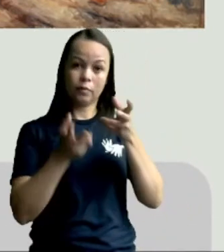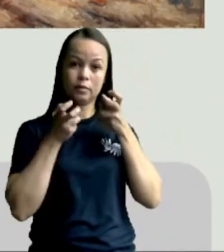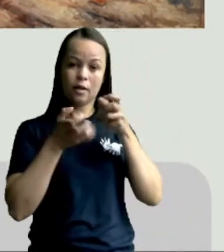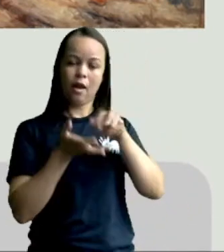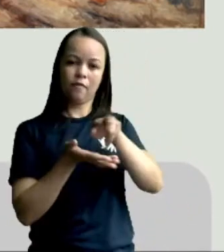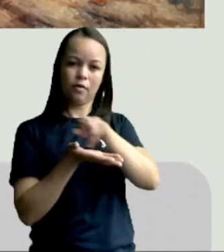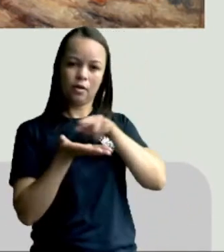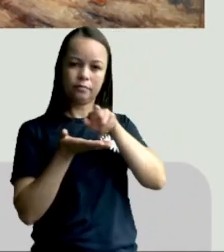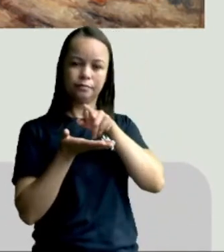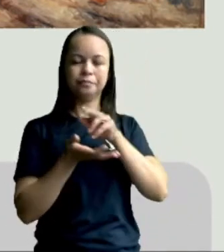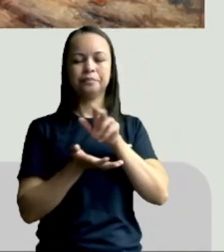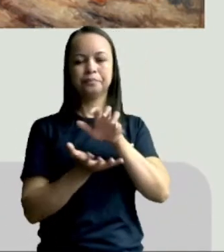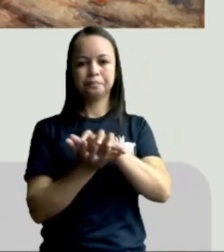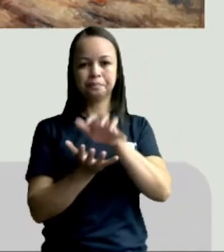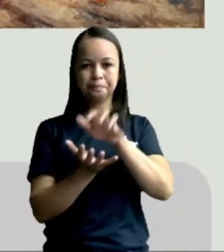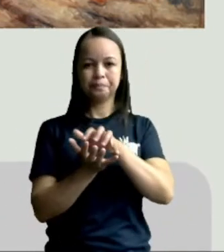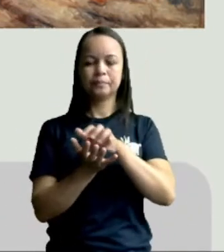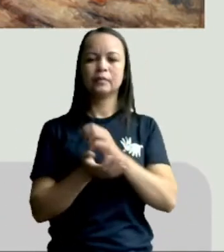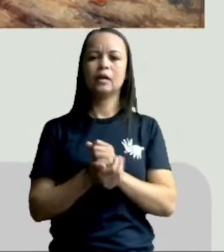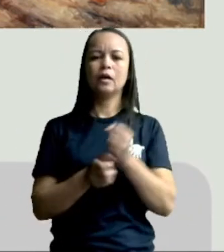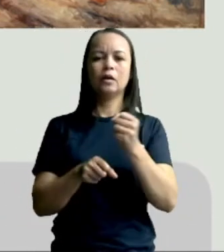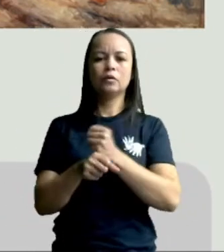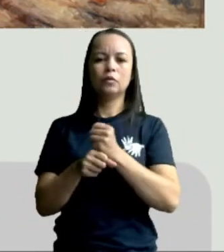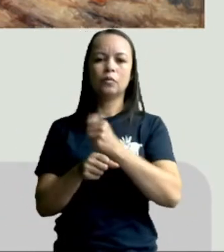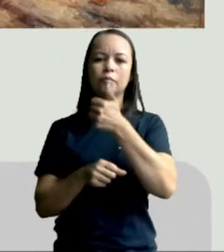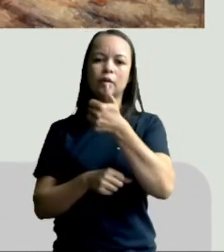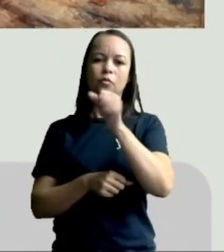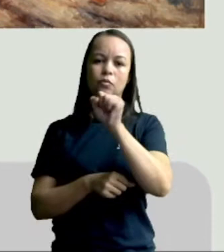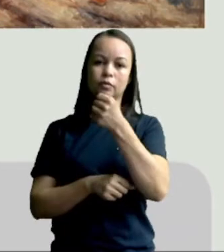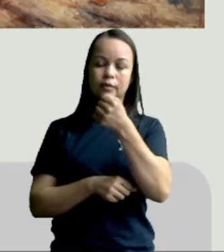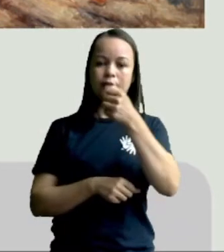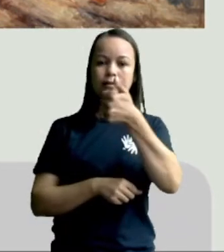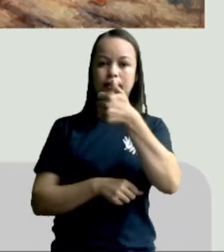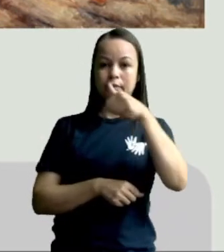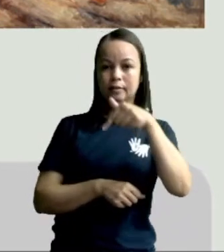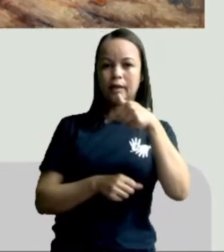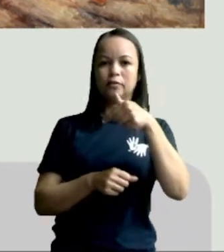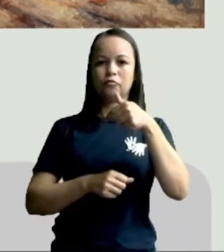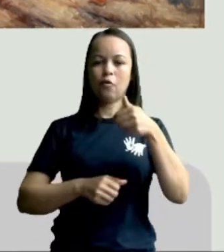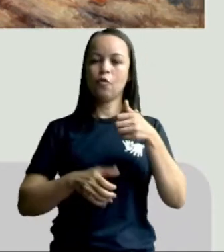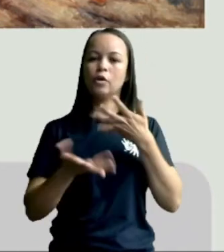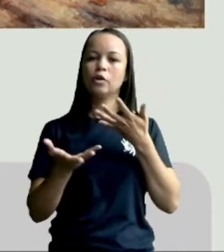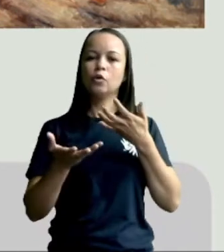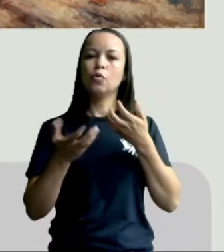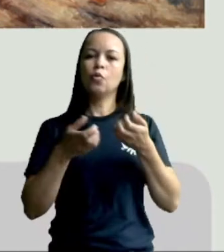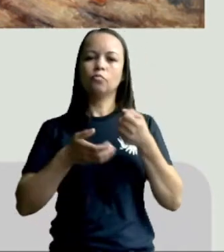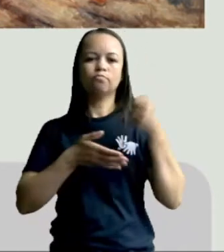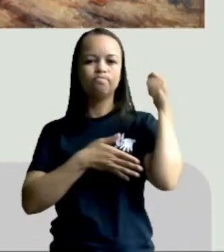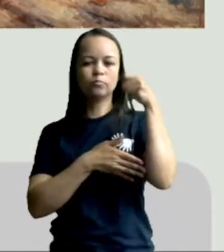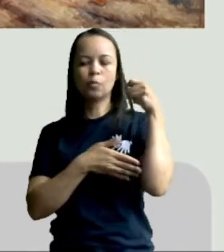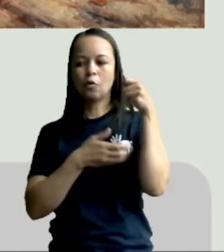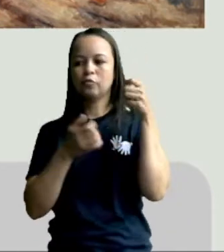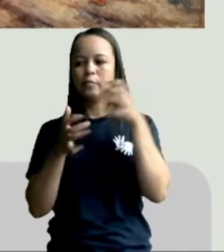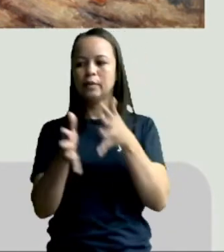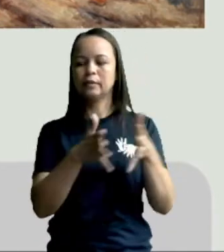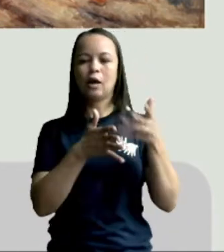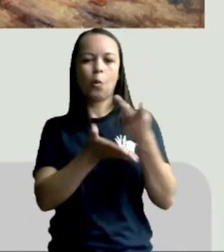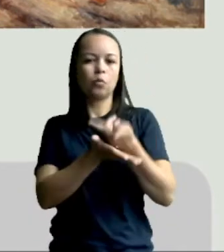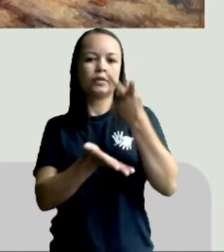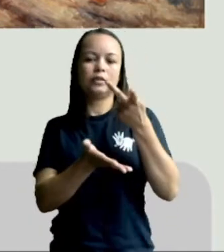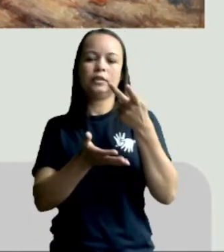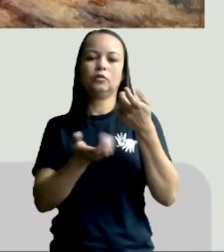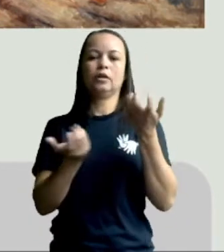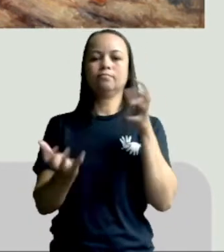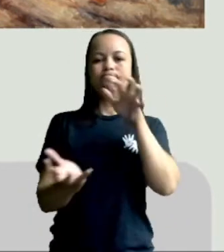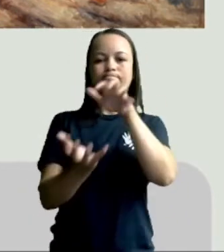Pernambucana. A Revolução Pernambucana de 1817 foi um movimento que aconteceu na capitania de Pernambuco